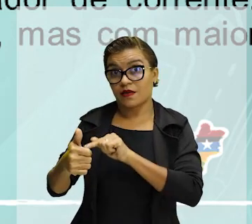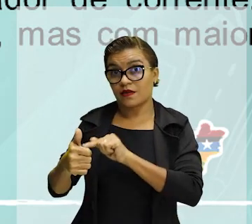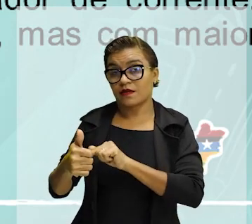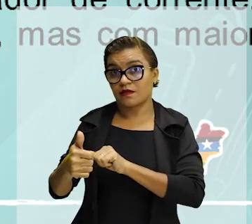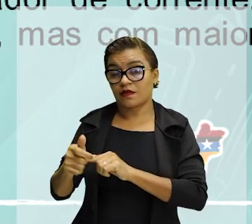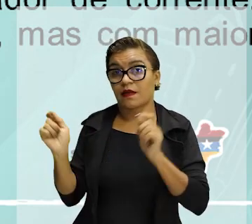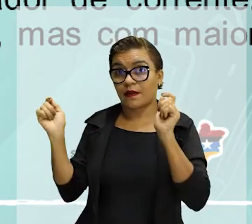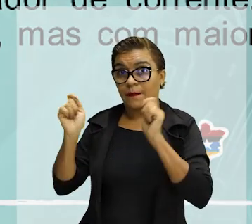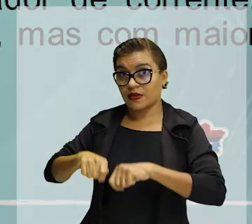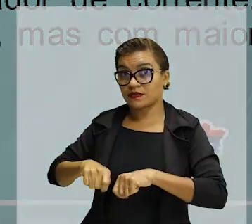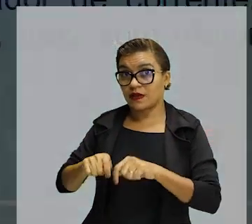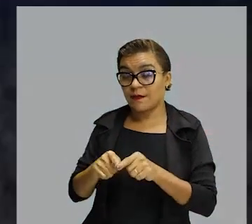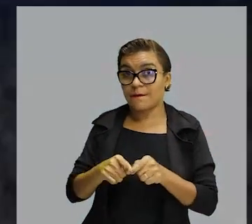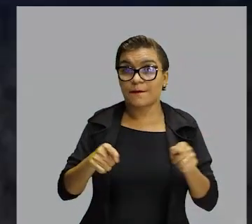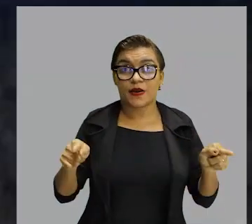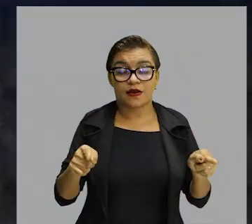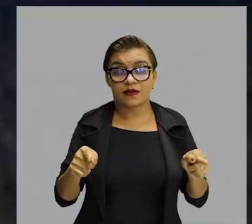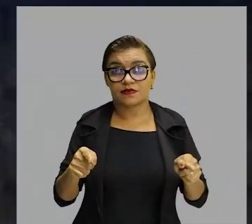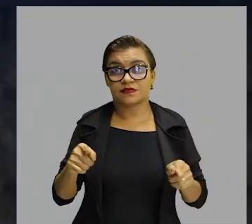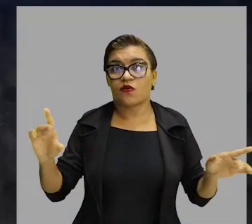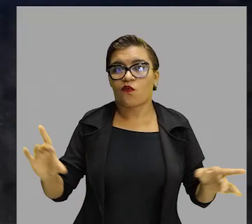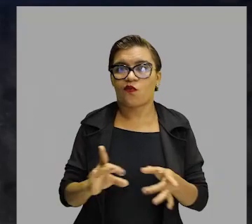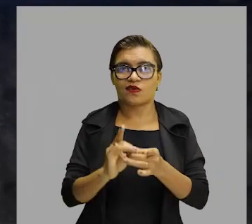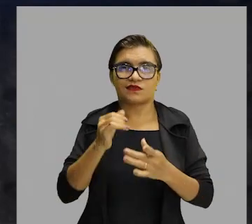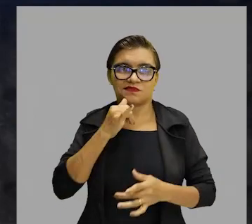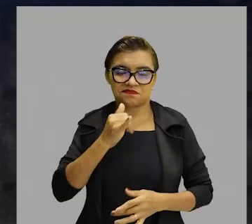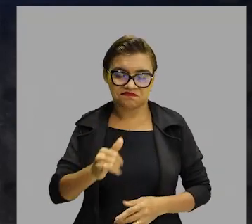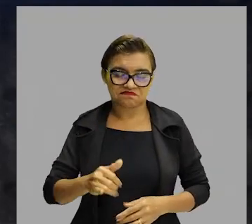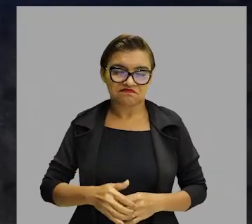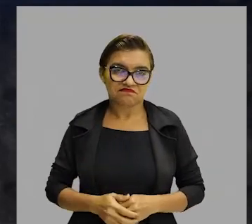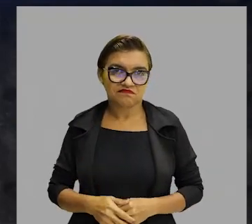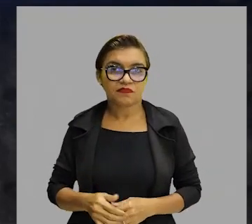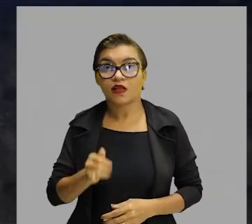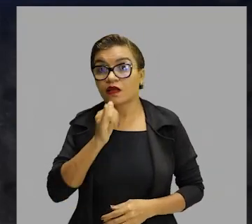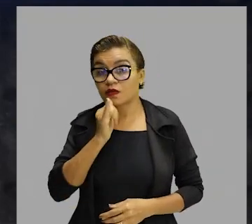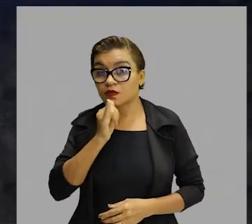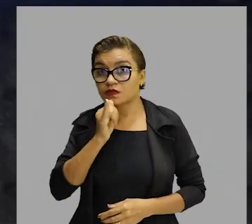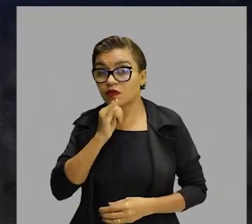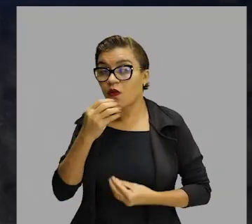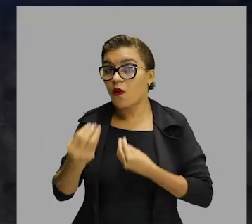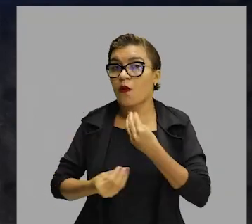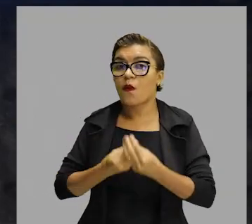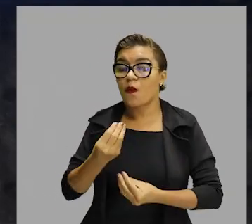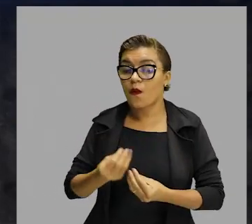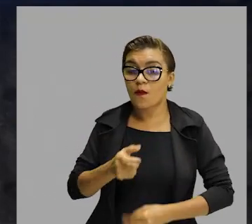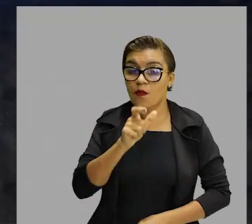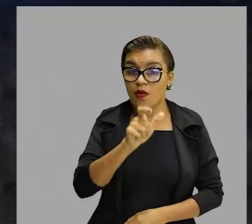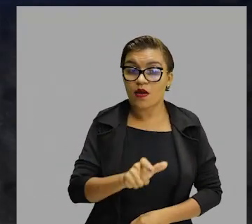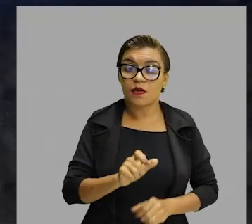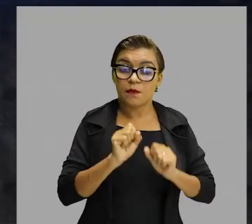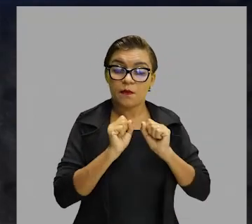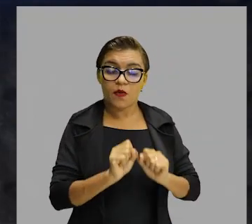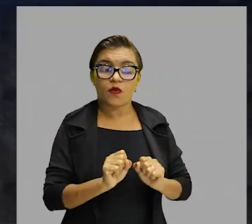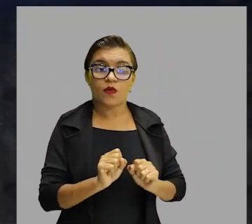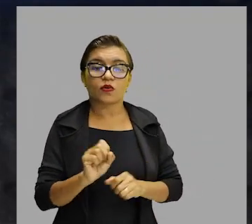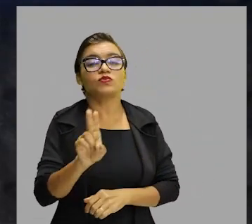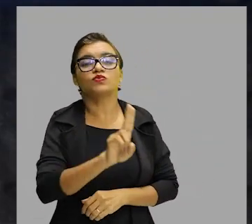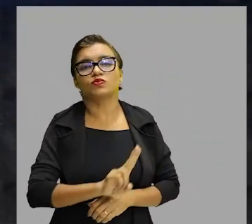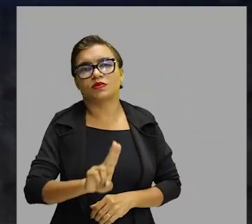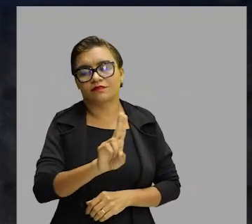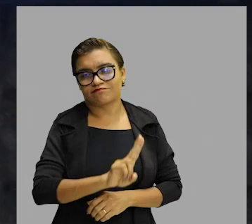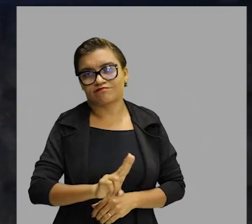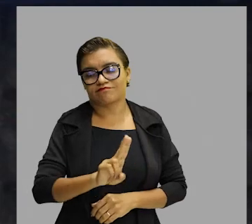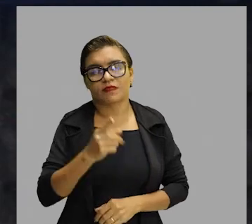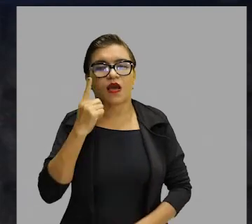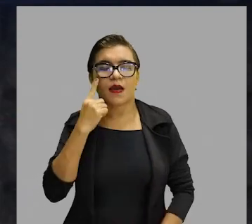maior capacidade de fornecer corrente. Certo? Então esse é um exemplo de como o transistor ele pode ser utilizado. Né?